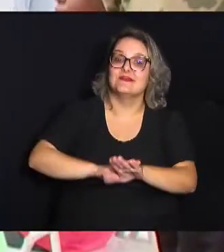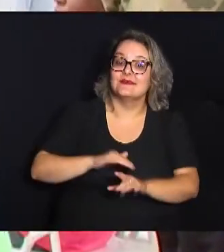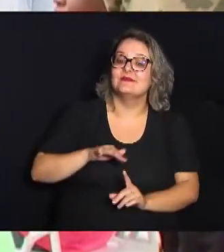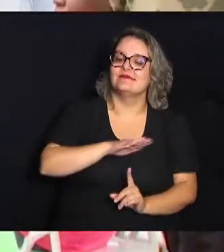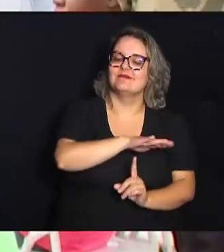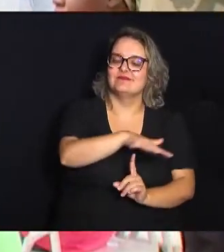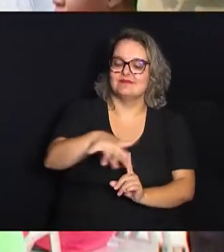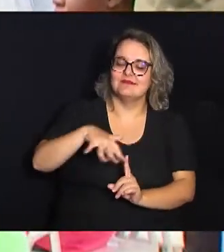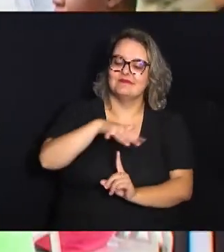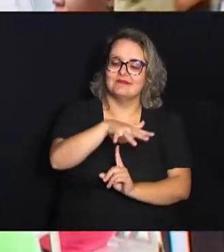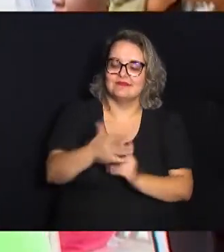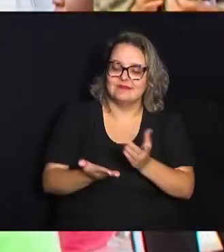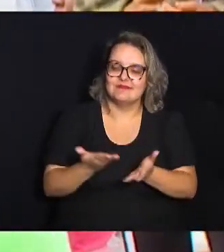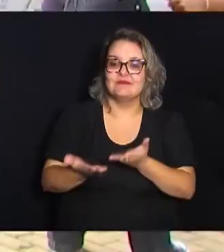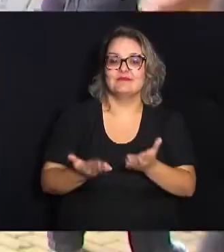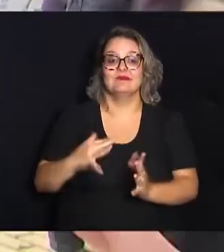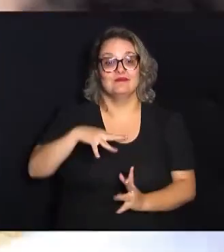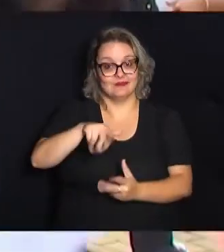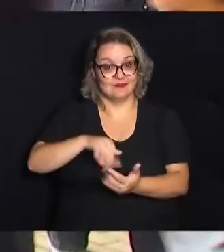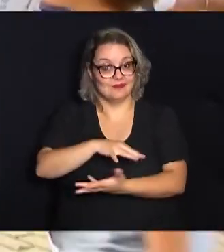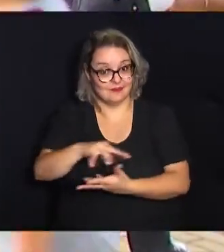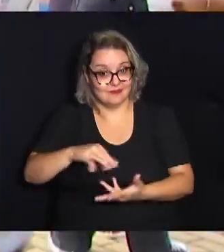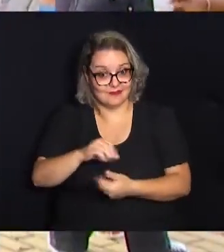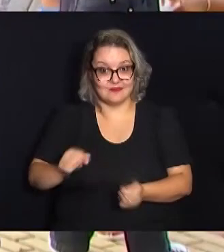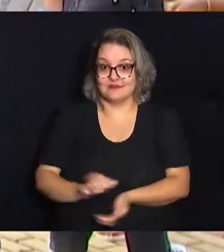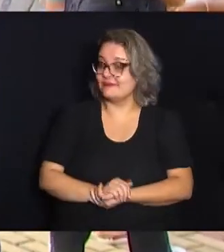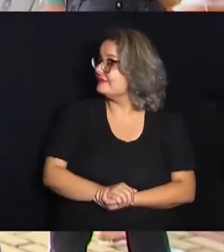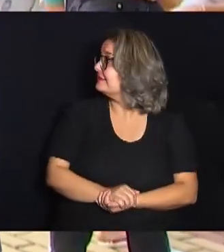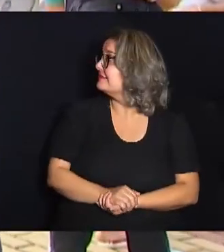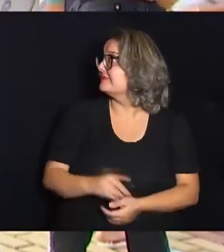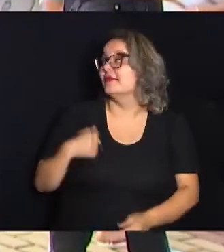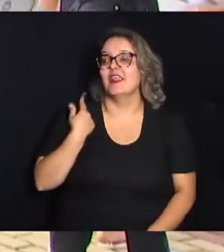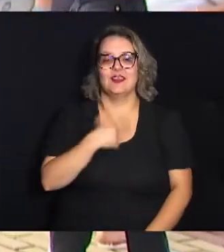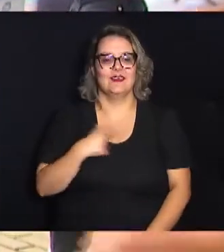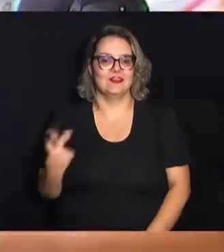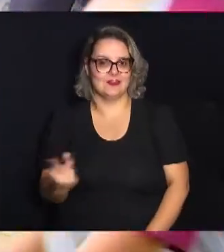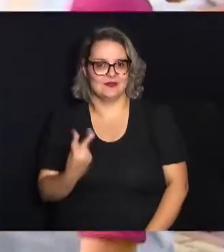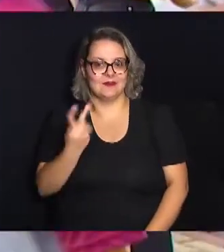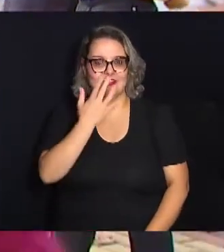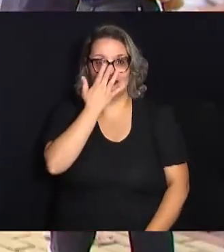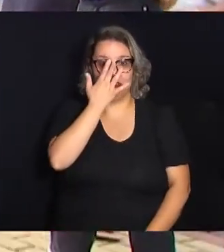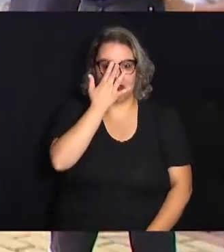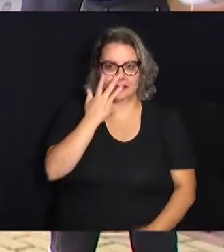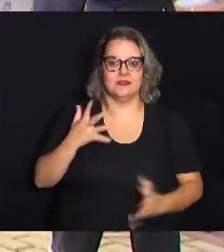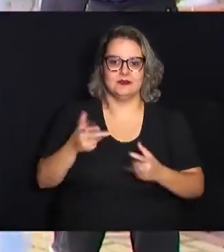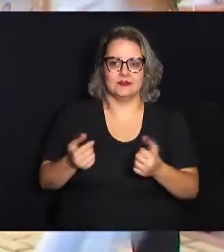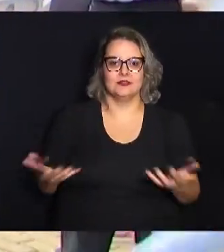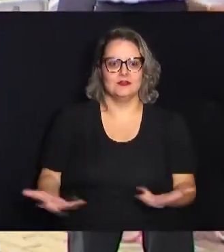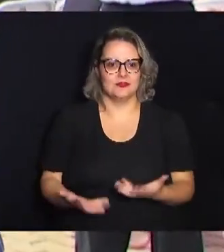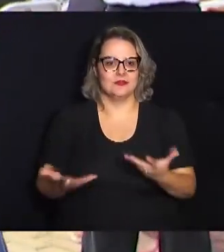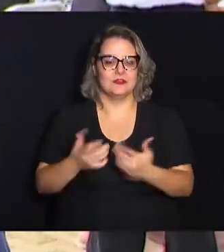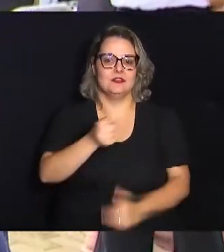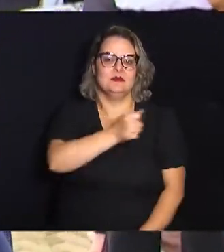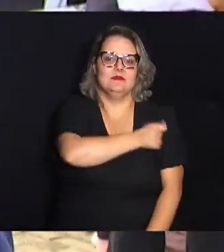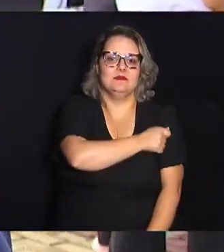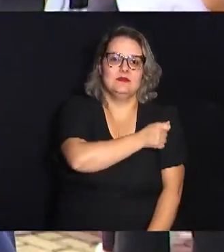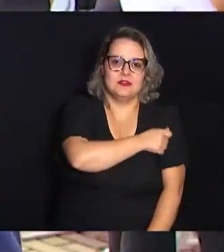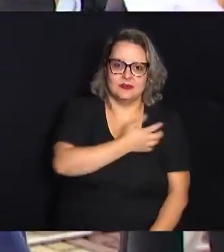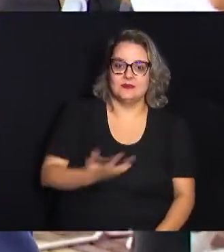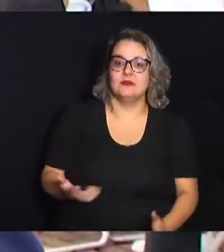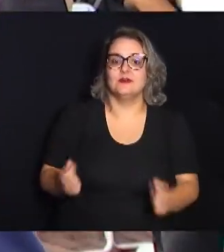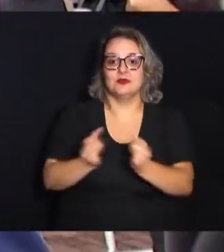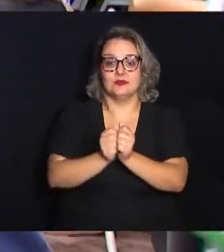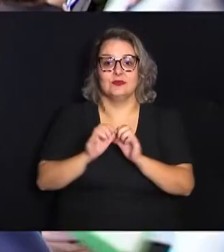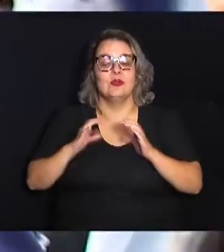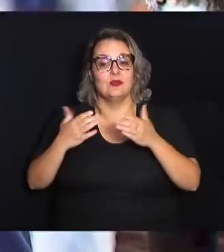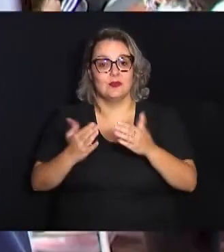ambiente em prol de um mundo mais sustentável. Nós temos que valorizar, né, e dar todo o incentivo para que os alunos e também a comunidade escolar possam